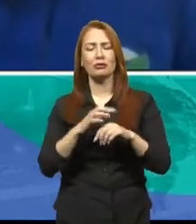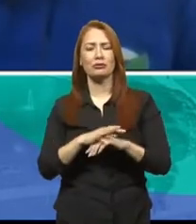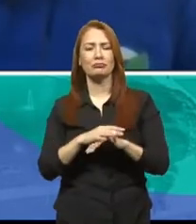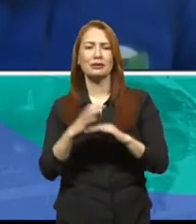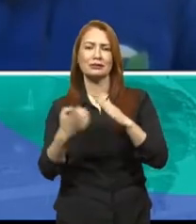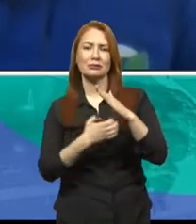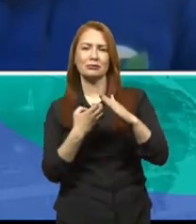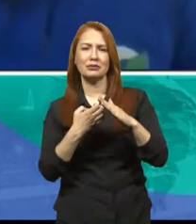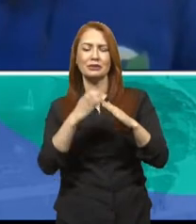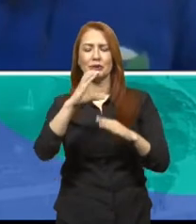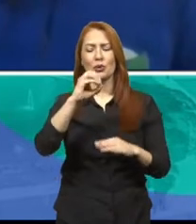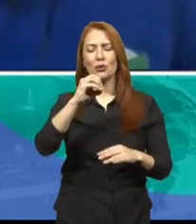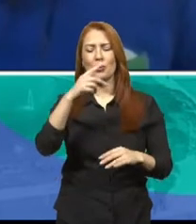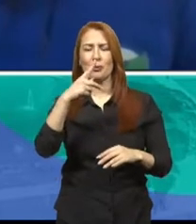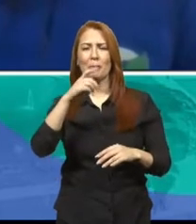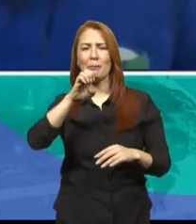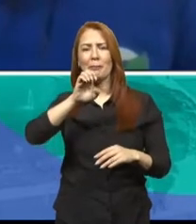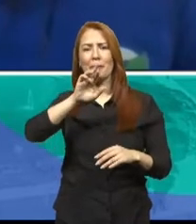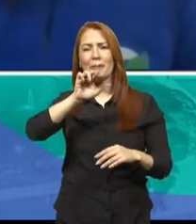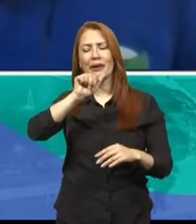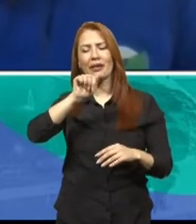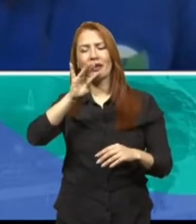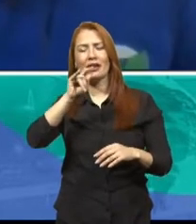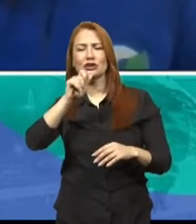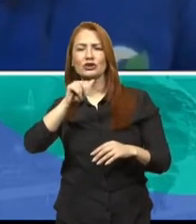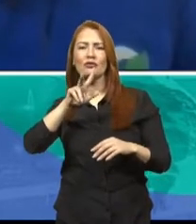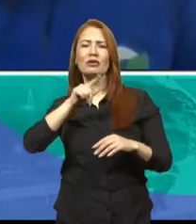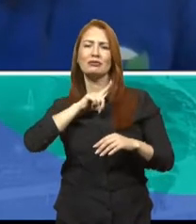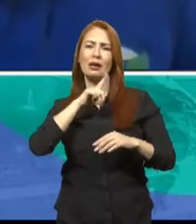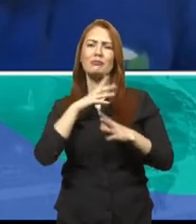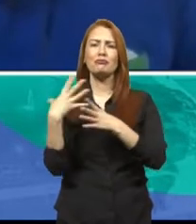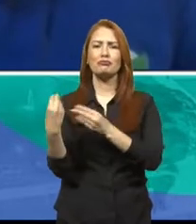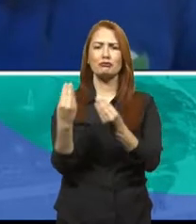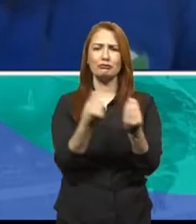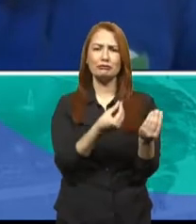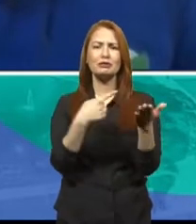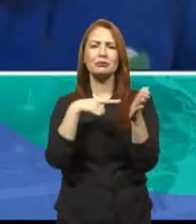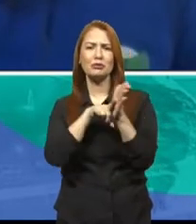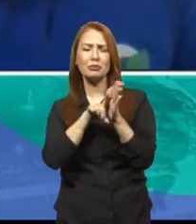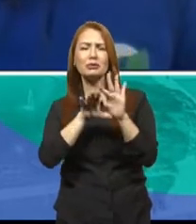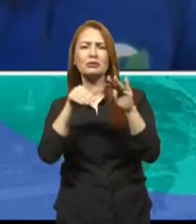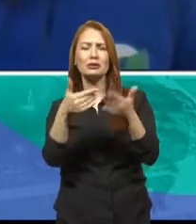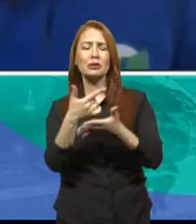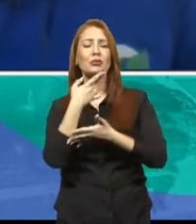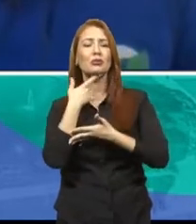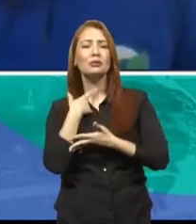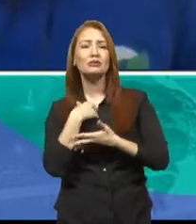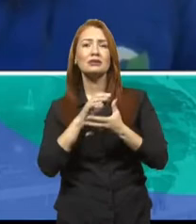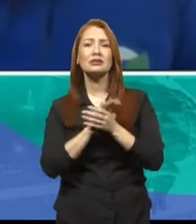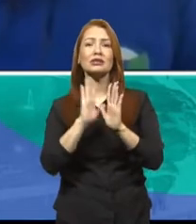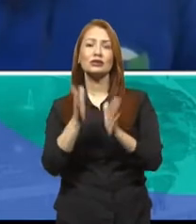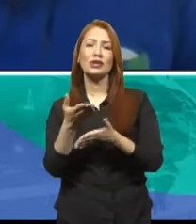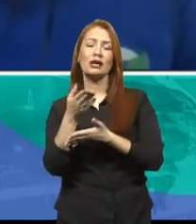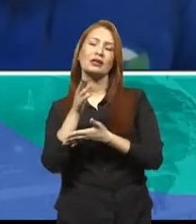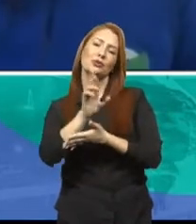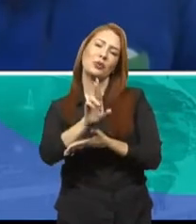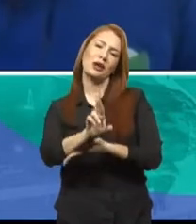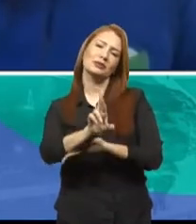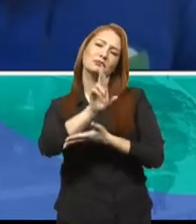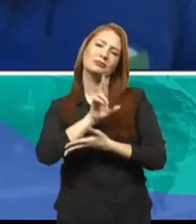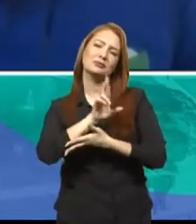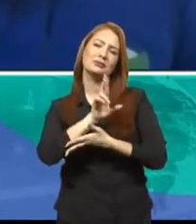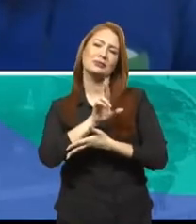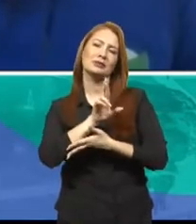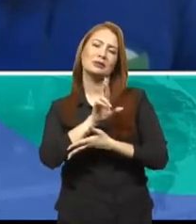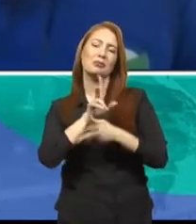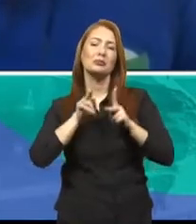relação a isso. E a gente gostaria muito de adiantar elas aqui também, para que através desse painel a galera já possa ir